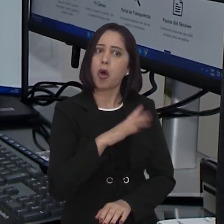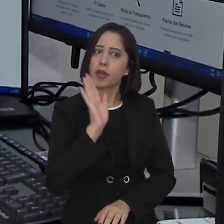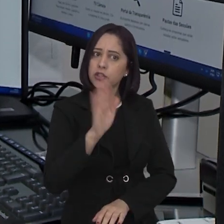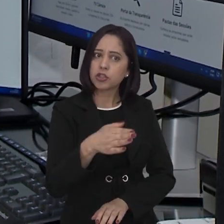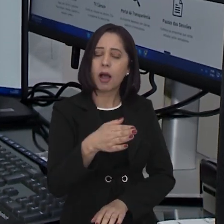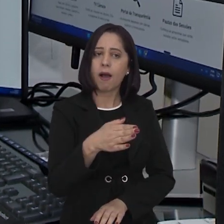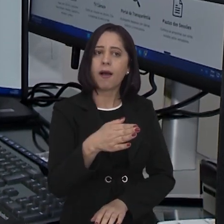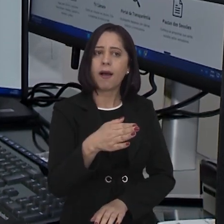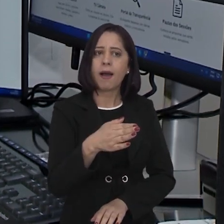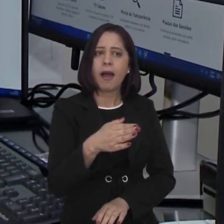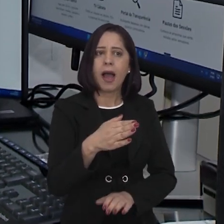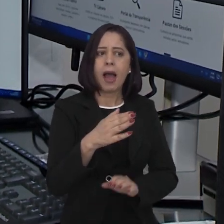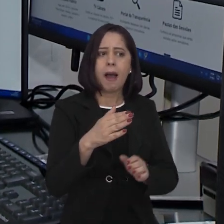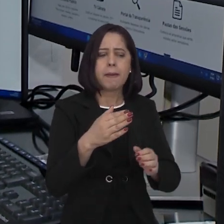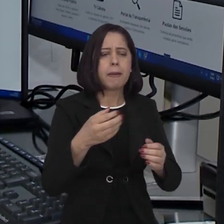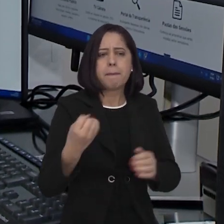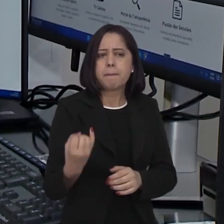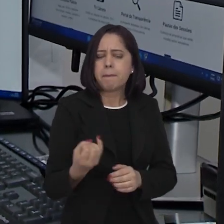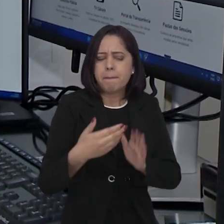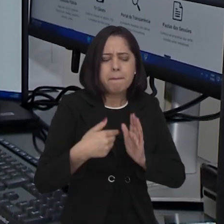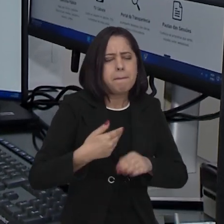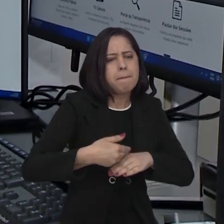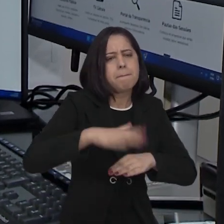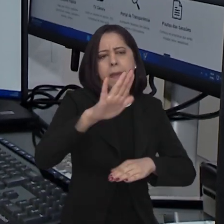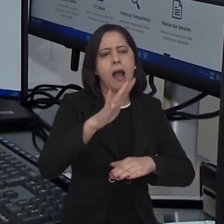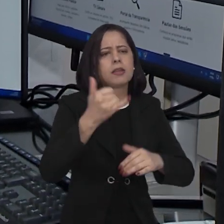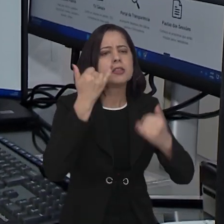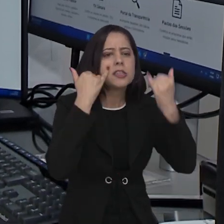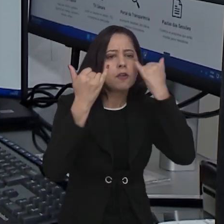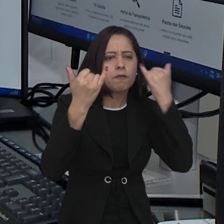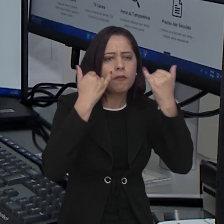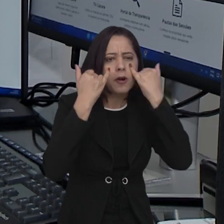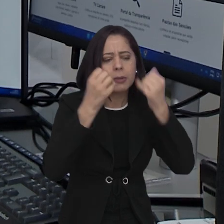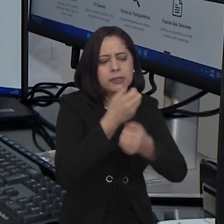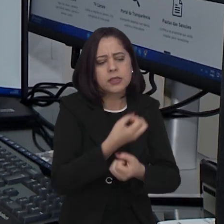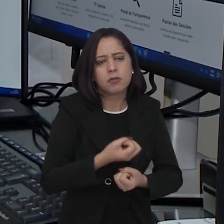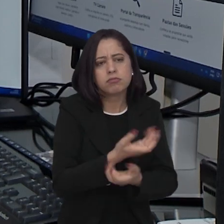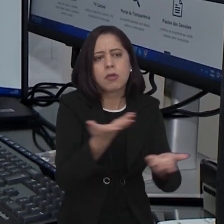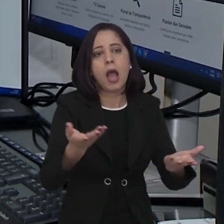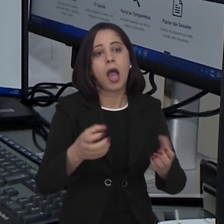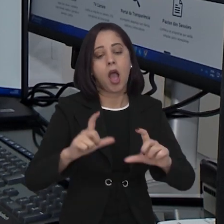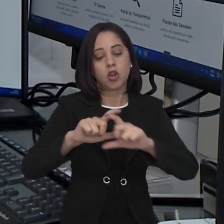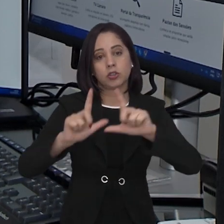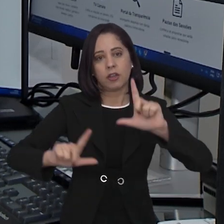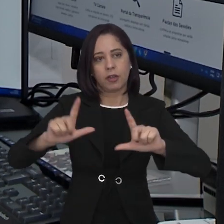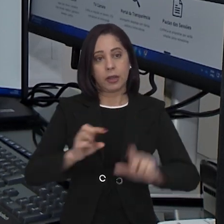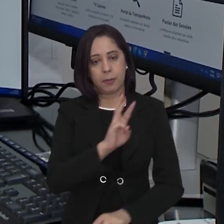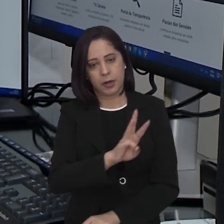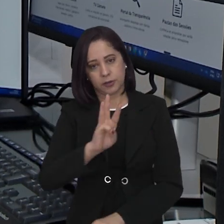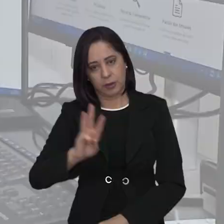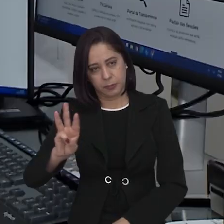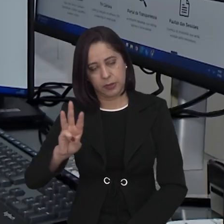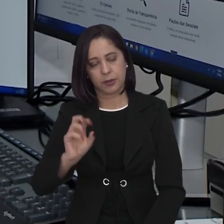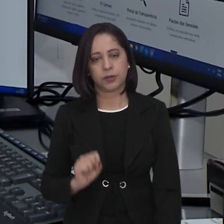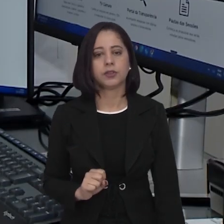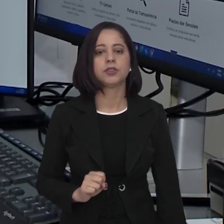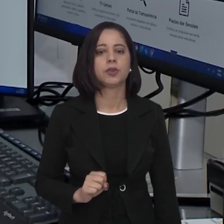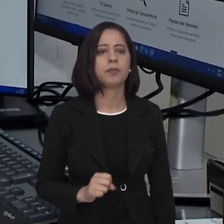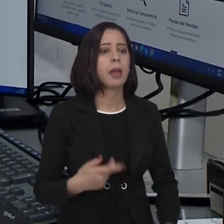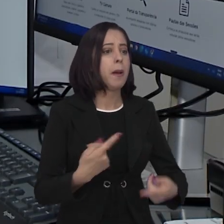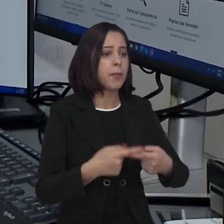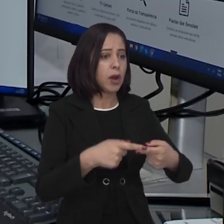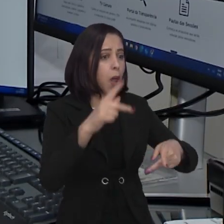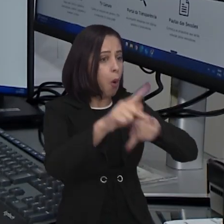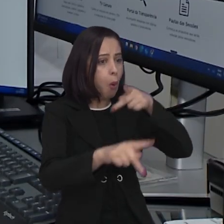até de uma forma mais transparente, além de gravar, a gente também transmite todas as nossas licitações pela TV Câmara no nosso site. Que a população